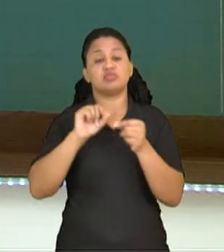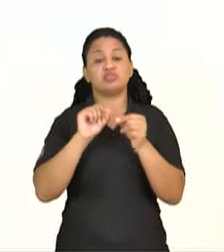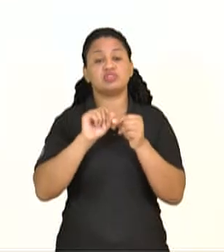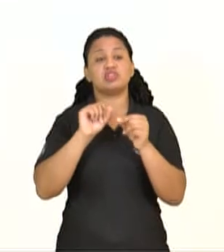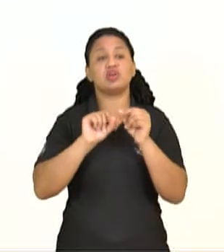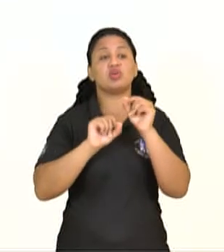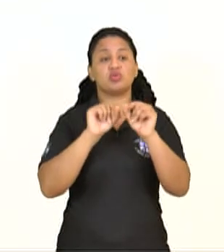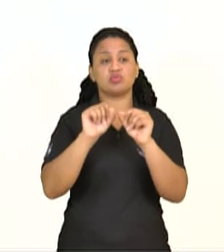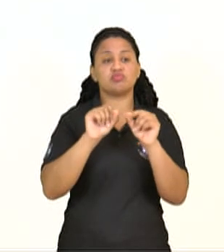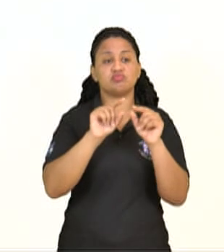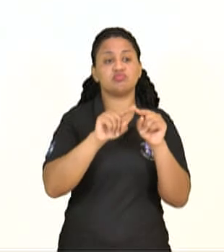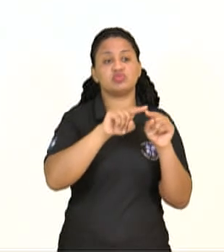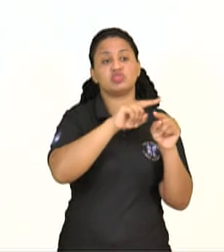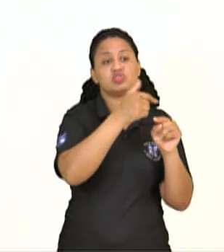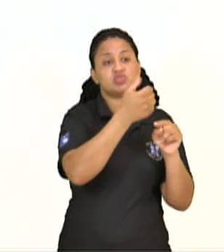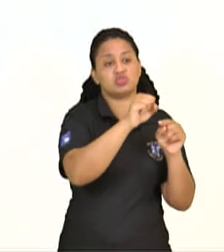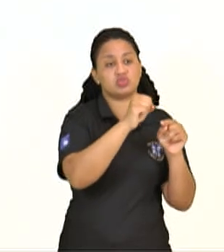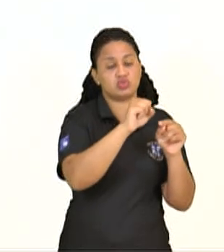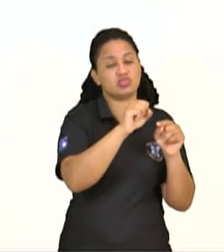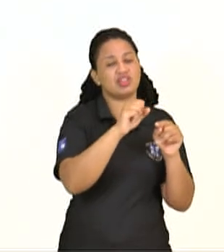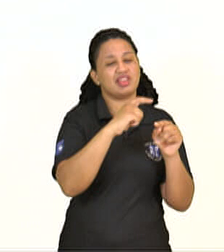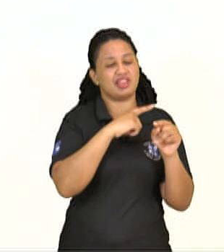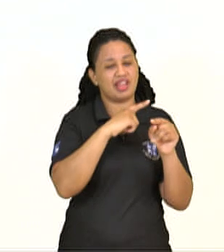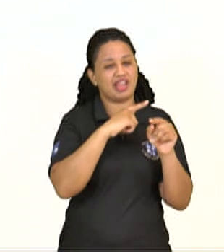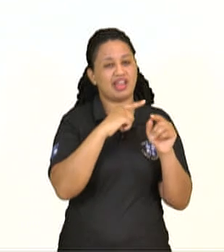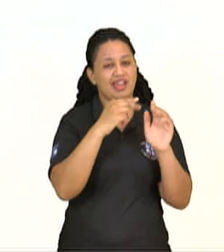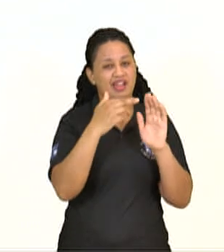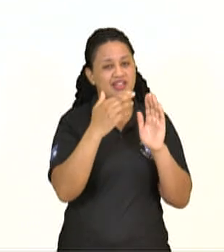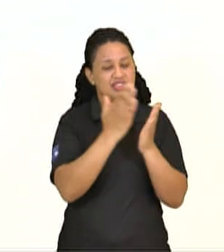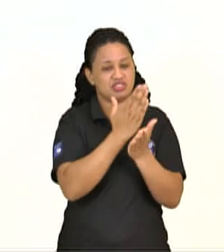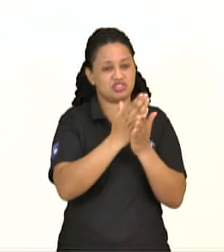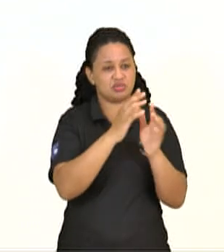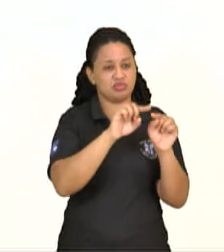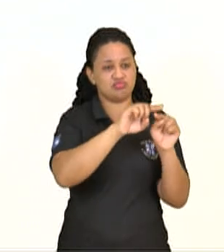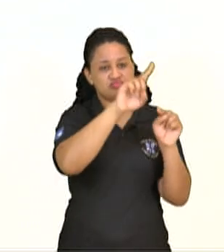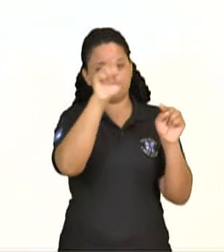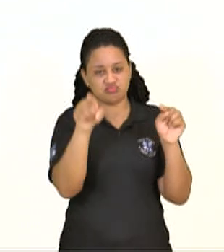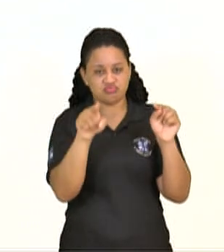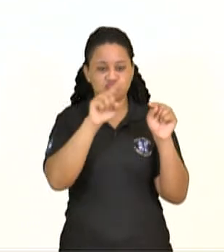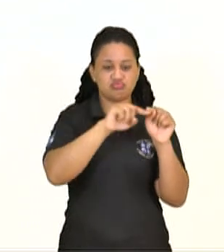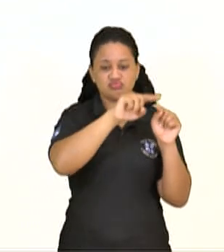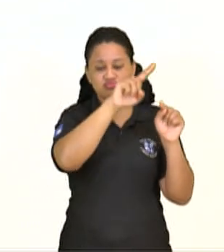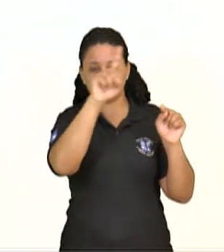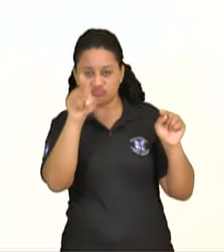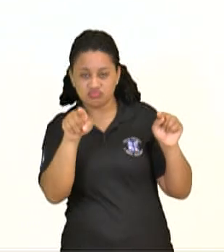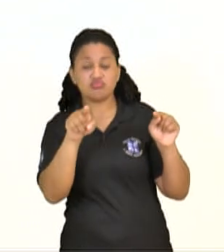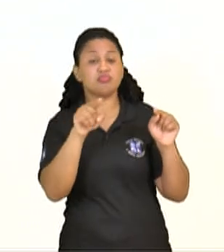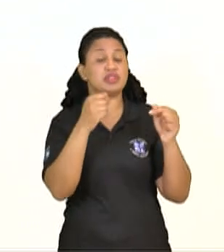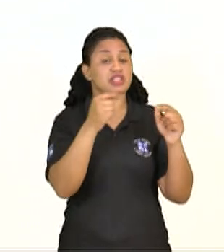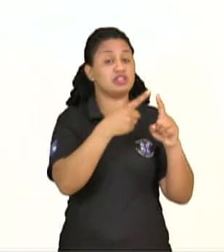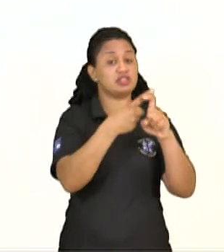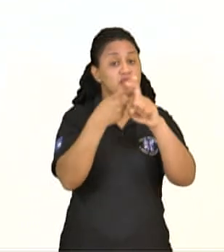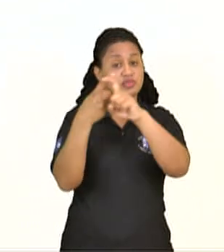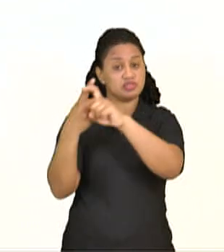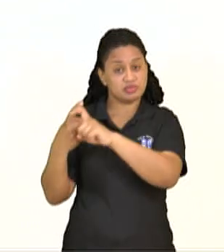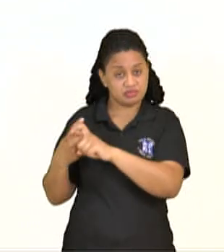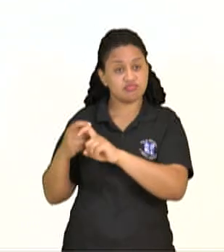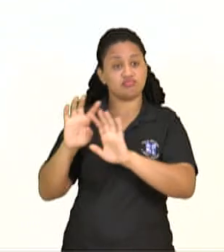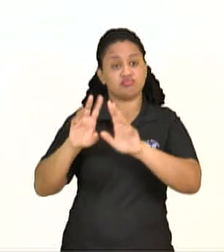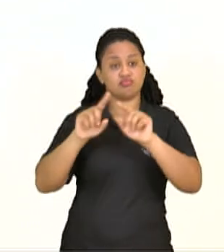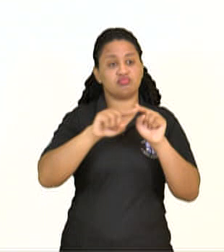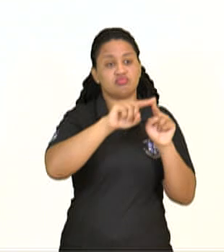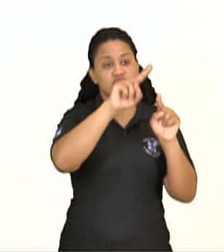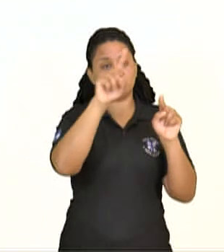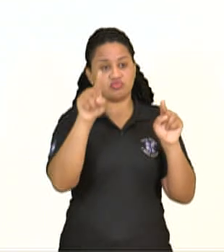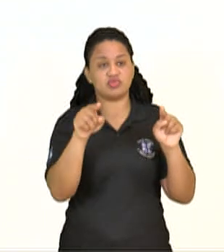nós vamos fazer lá, né? 18 tem aquela propriedade distributiva, tipo chuveirinho, né? Todos que têm que serem multiplicados entre si.